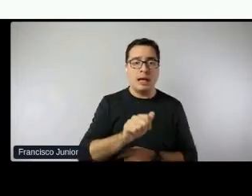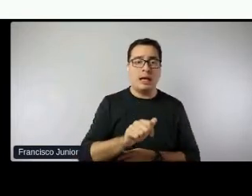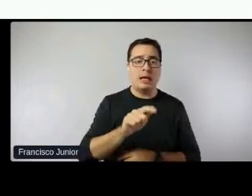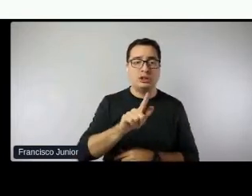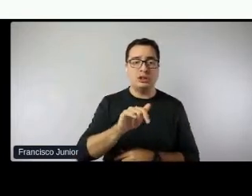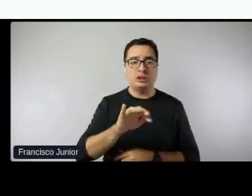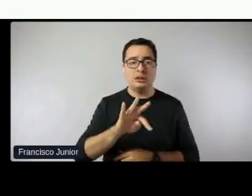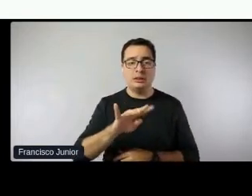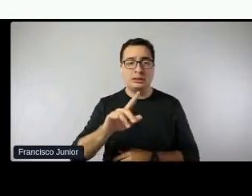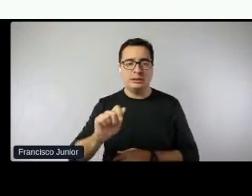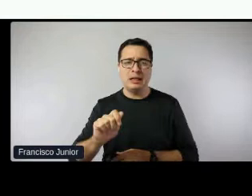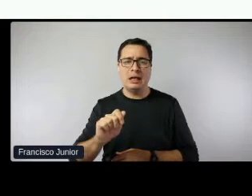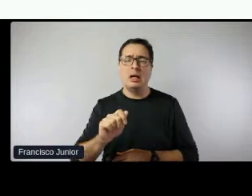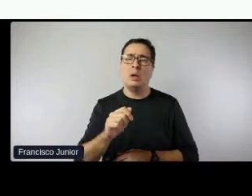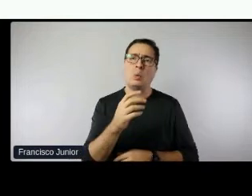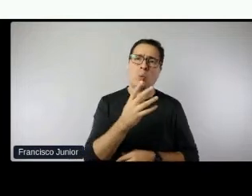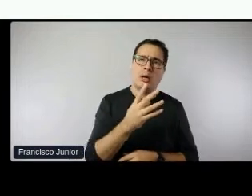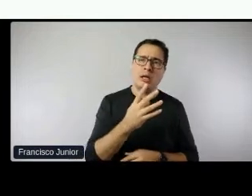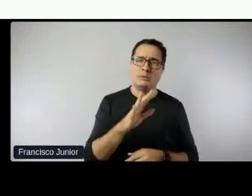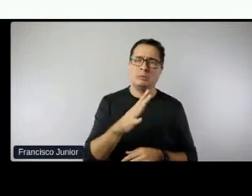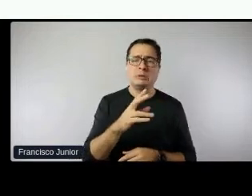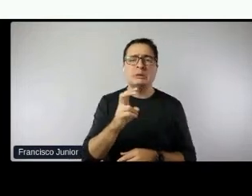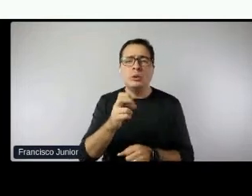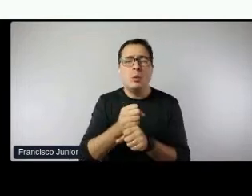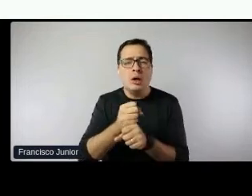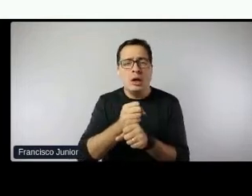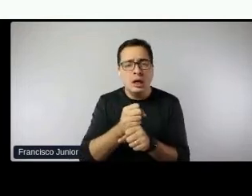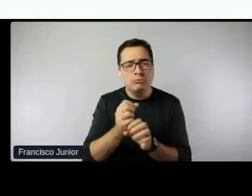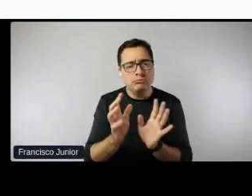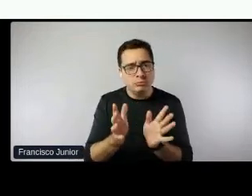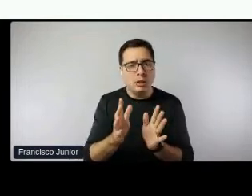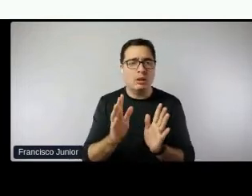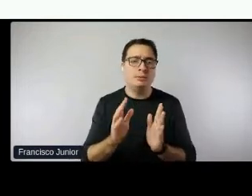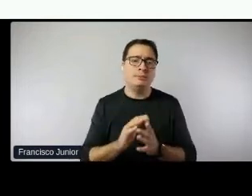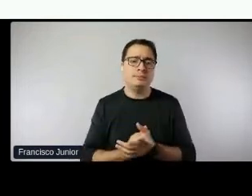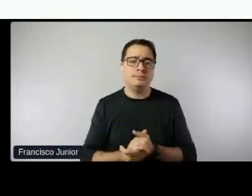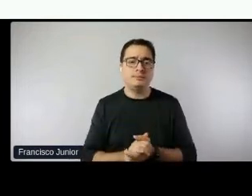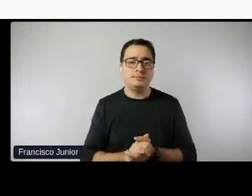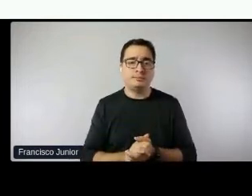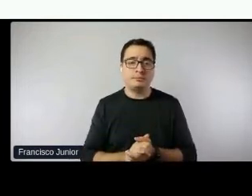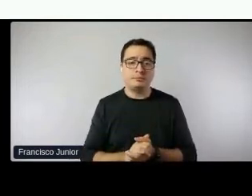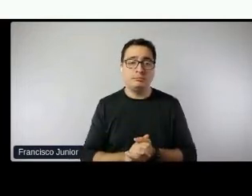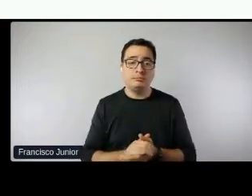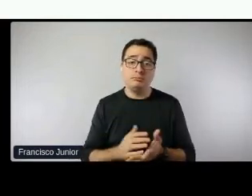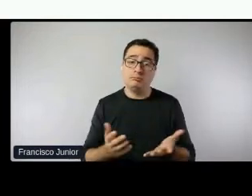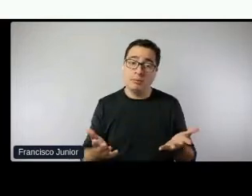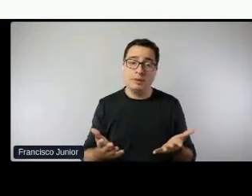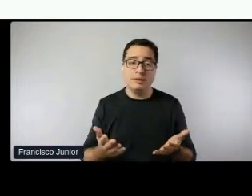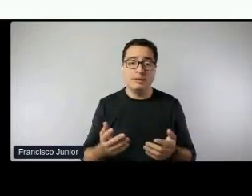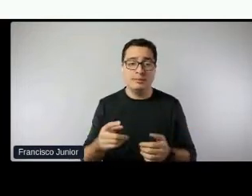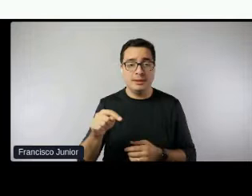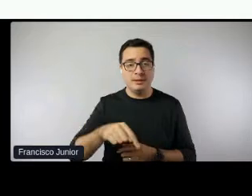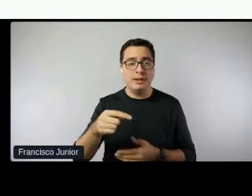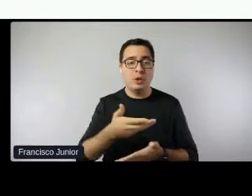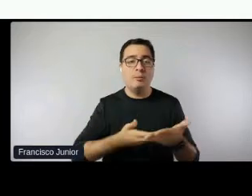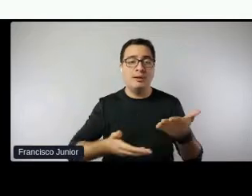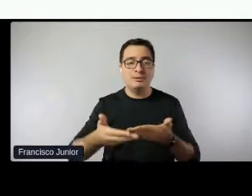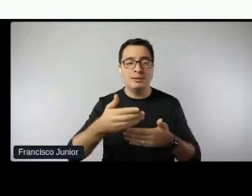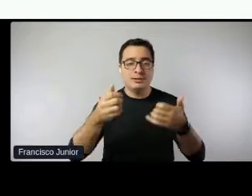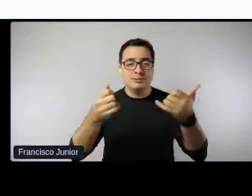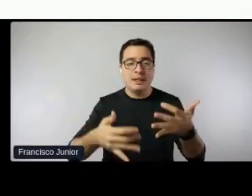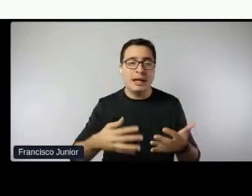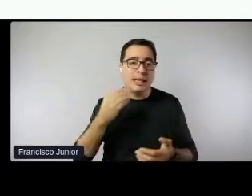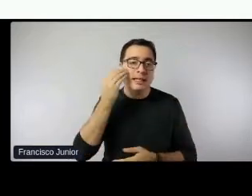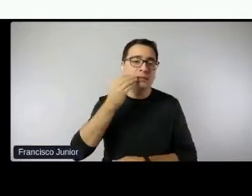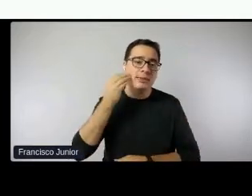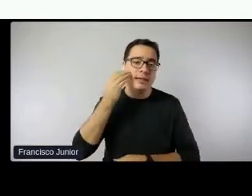tem 4 a 5 anos, né? 4 a 5 anos. E estamos aí para compartilhar um pouquinho, né, da nossa